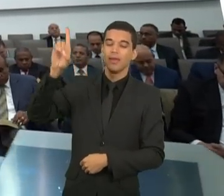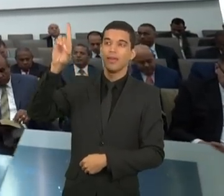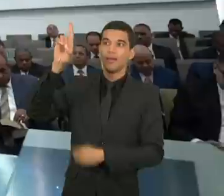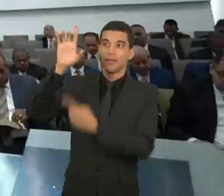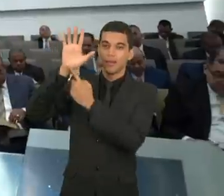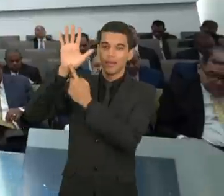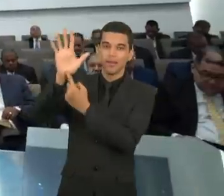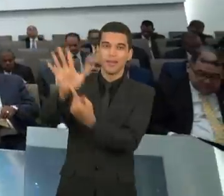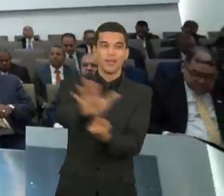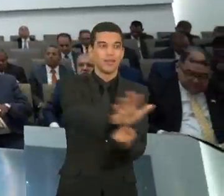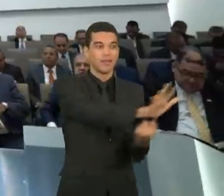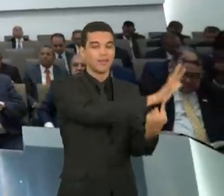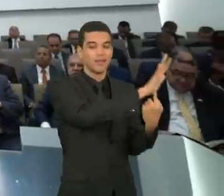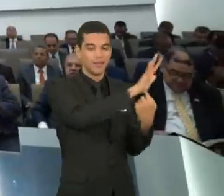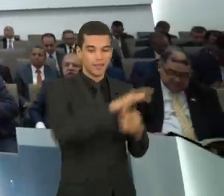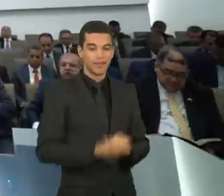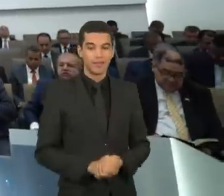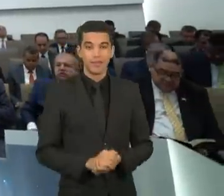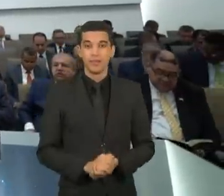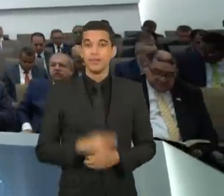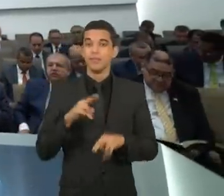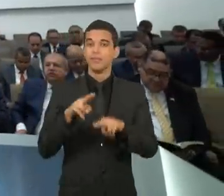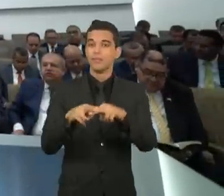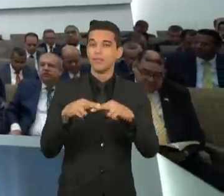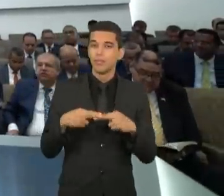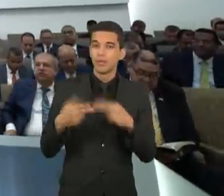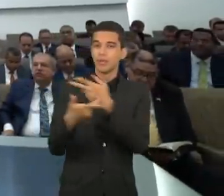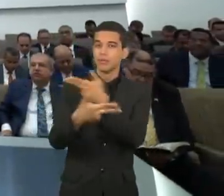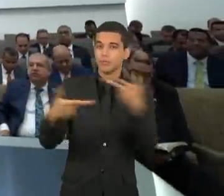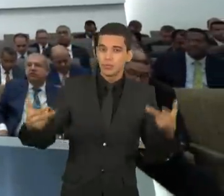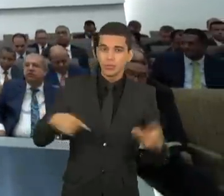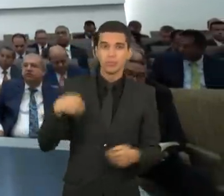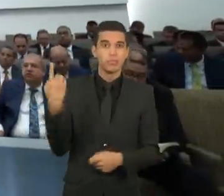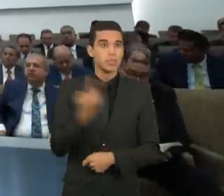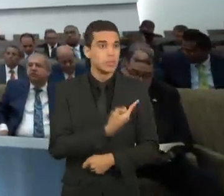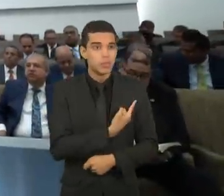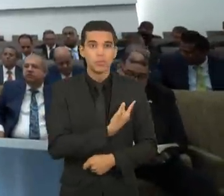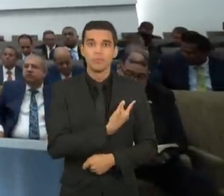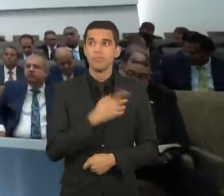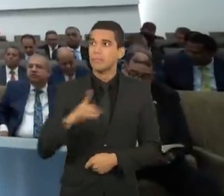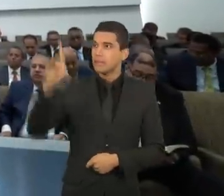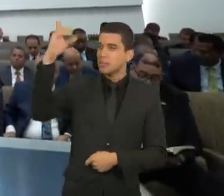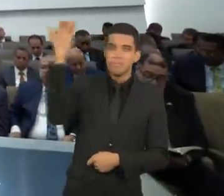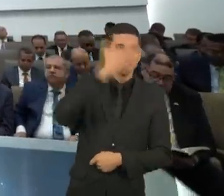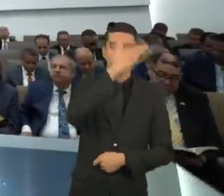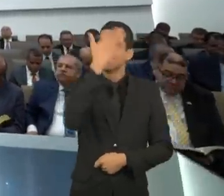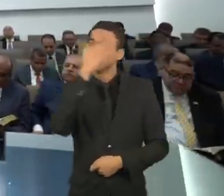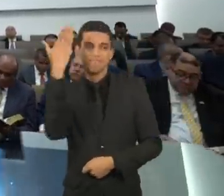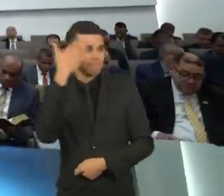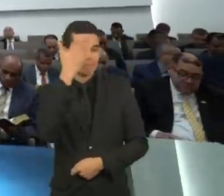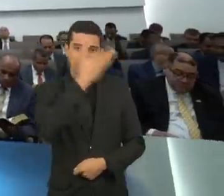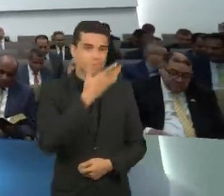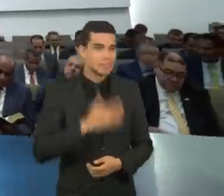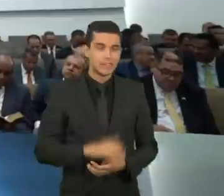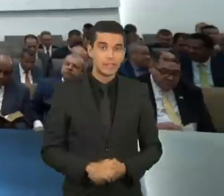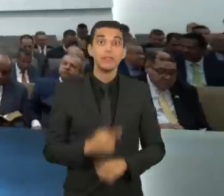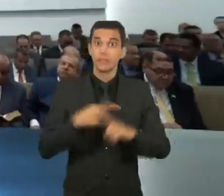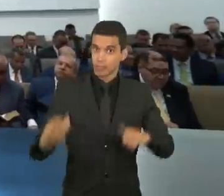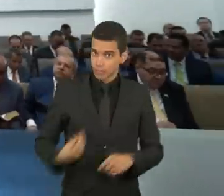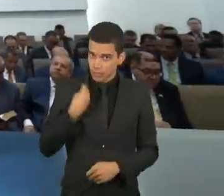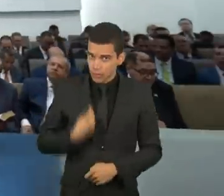Porque as suas coisas invisíveis, que não dá para o olho humano ver, mas